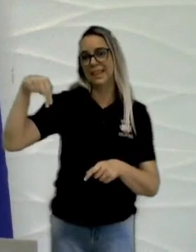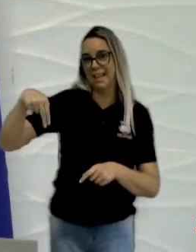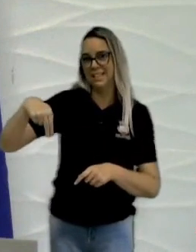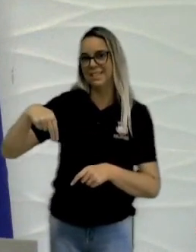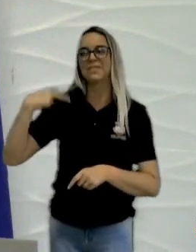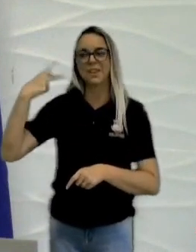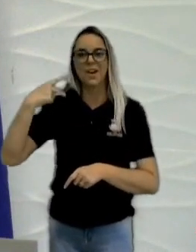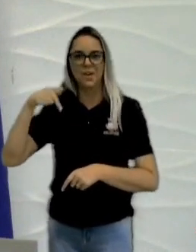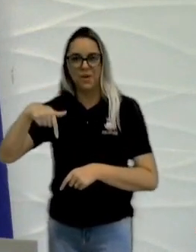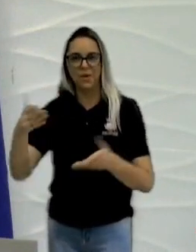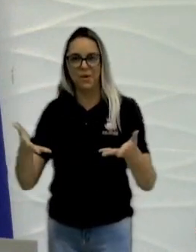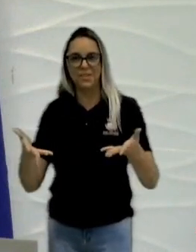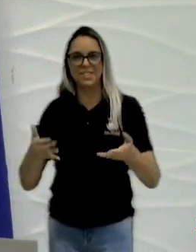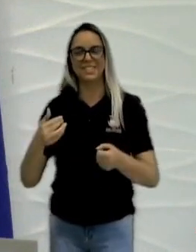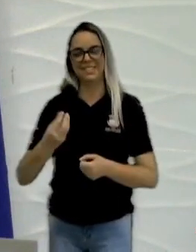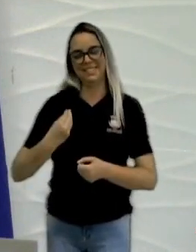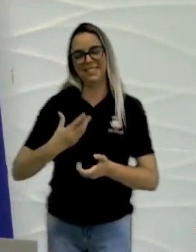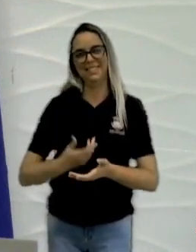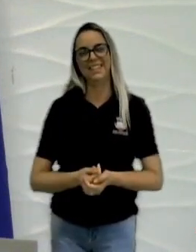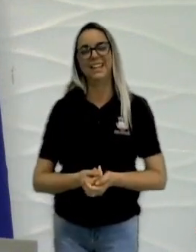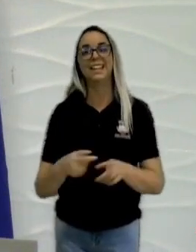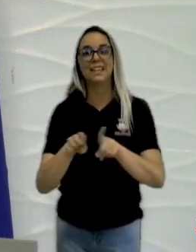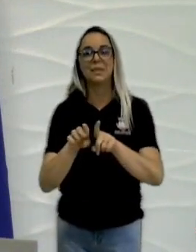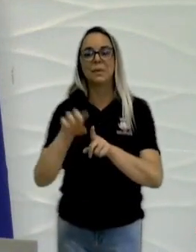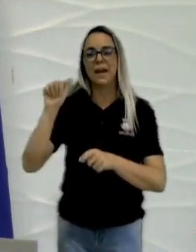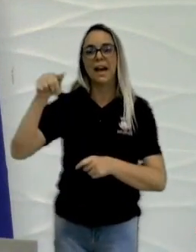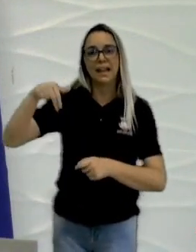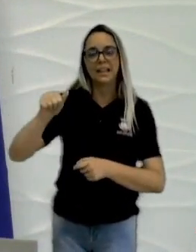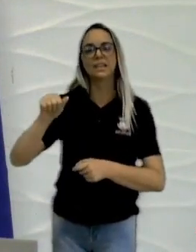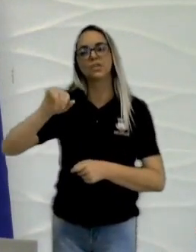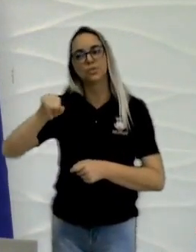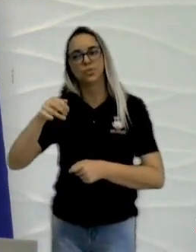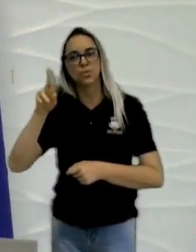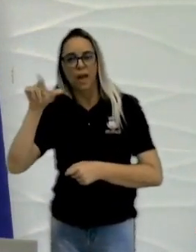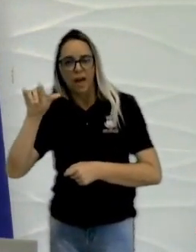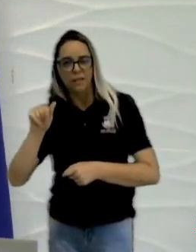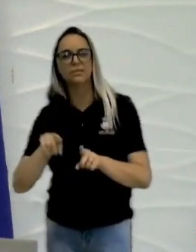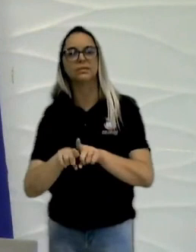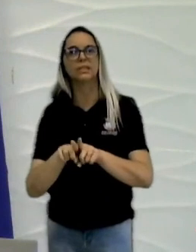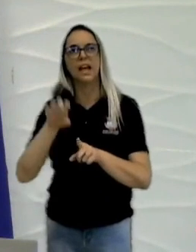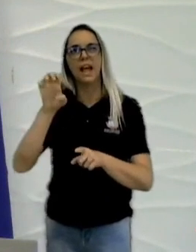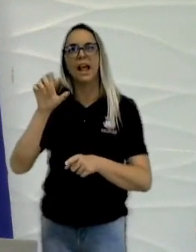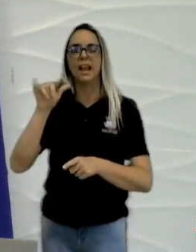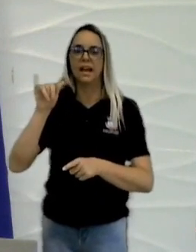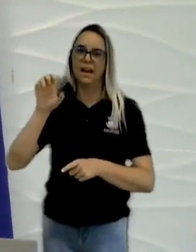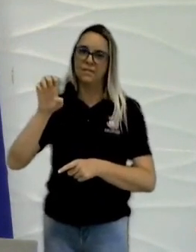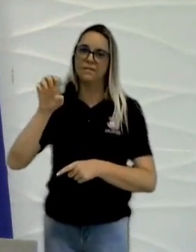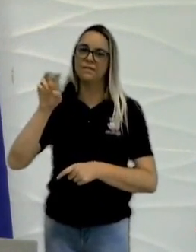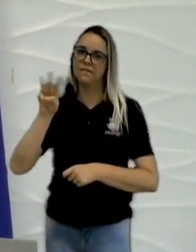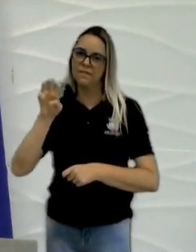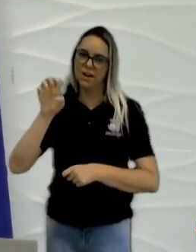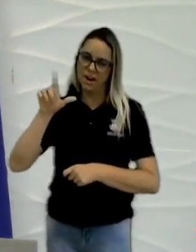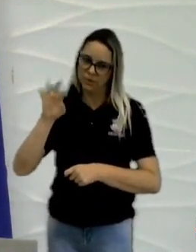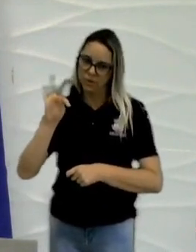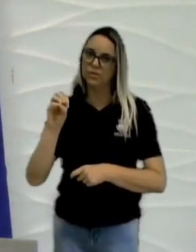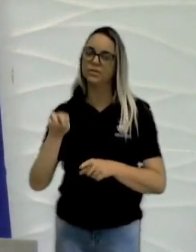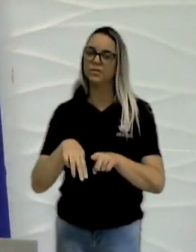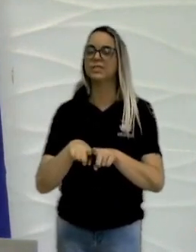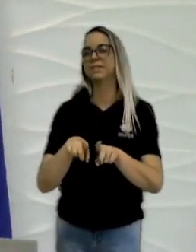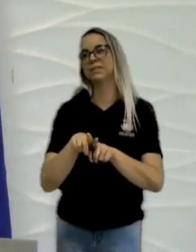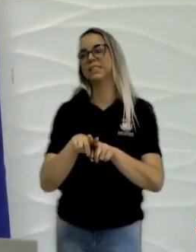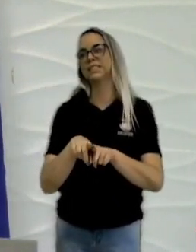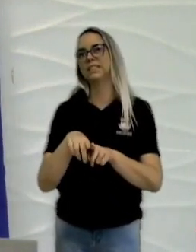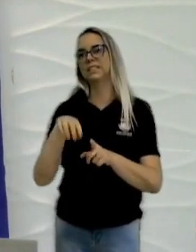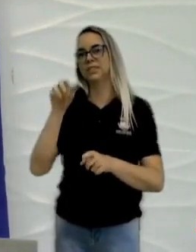aqui presente. Ana Júlia, lá de Açude Novo. Elievelton Rodrigues, de Nascimento.